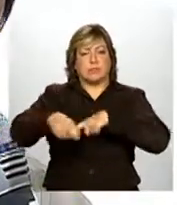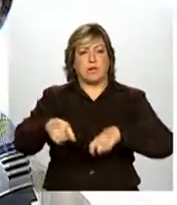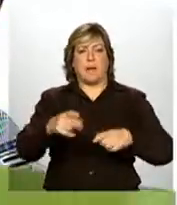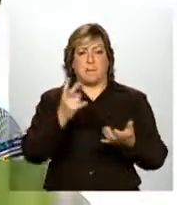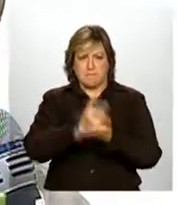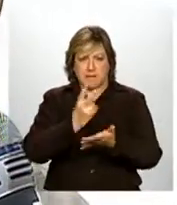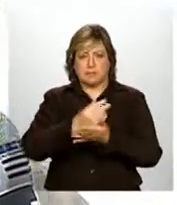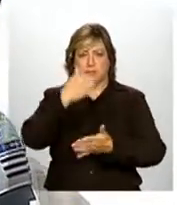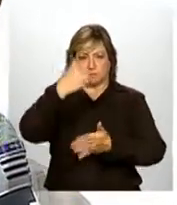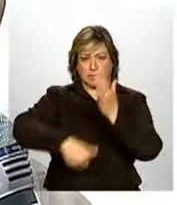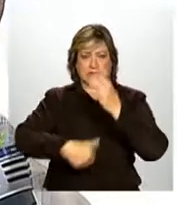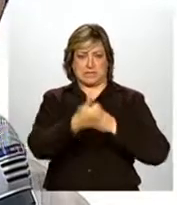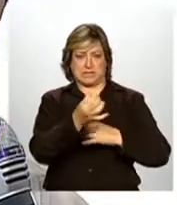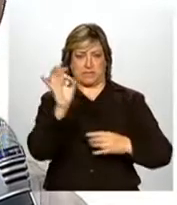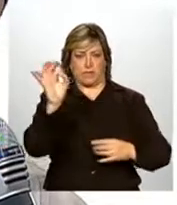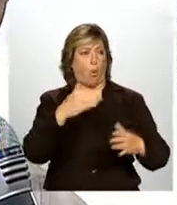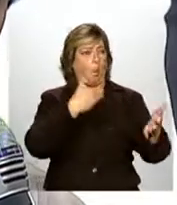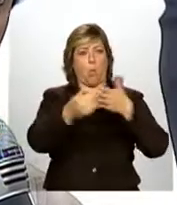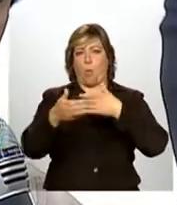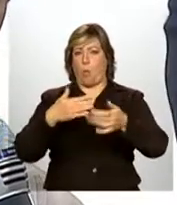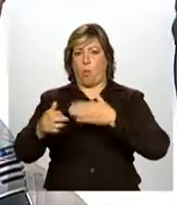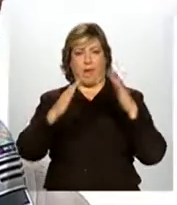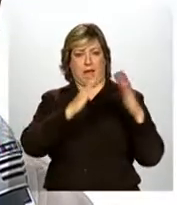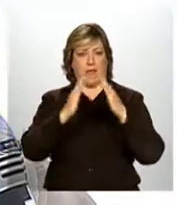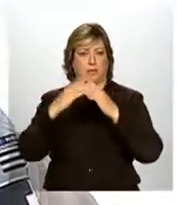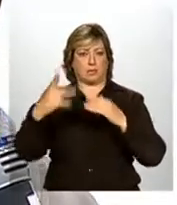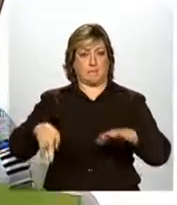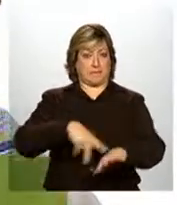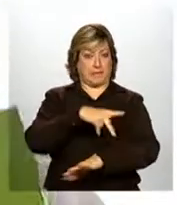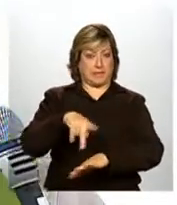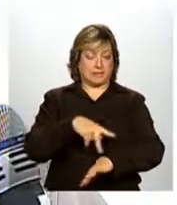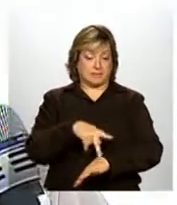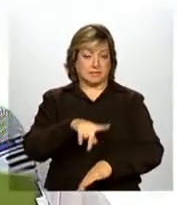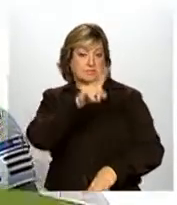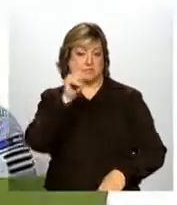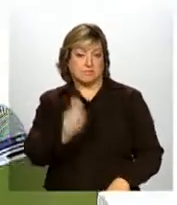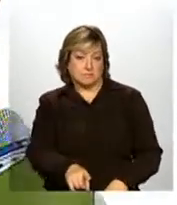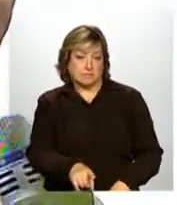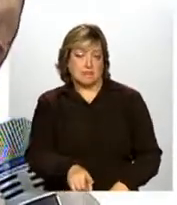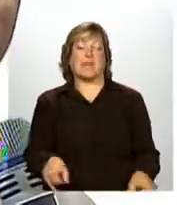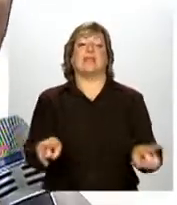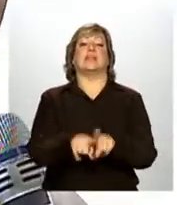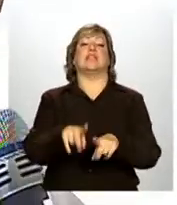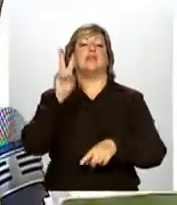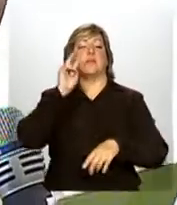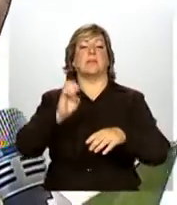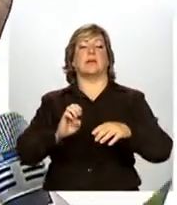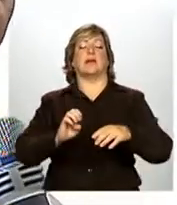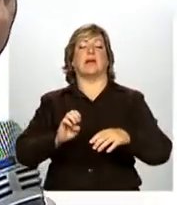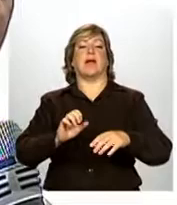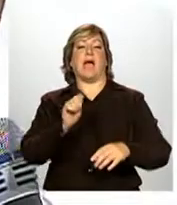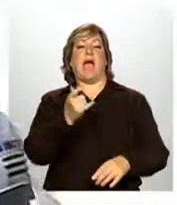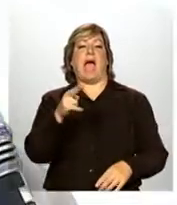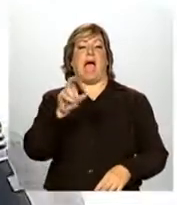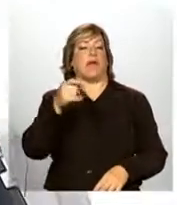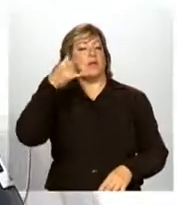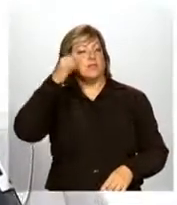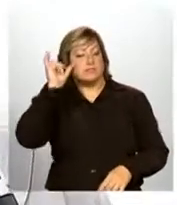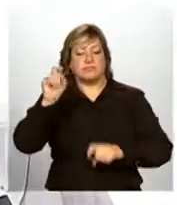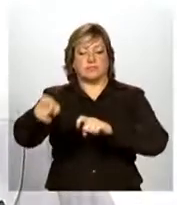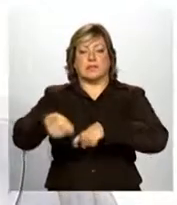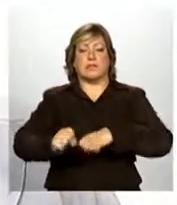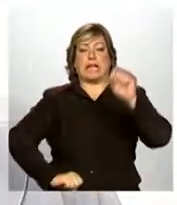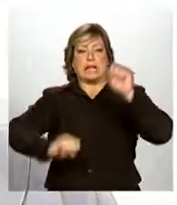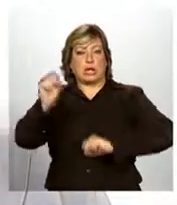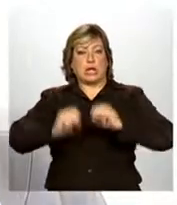de 16% para qualquer residência do país? E em relação às agroindústrias, pequenas agroindústrias, às